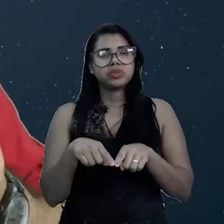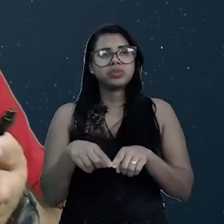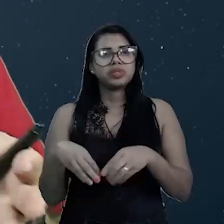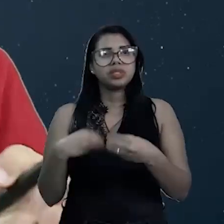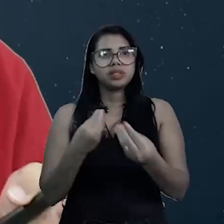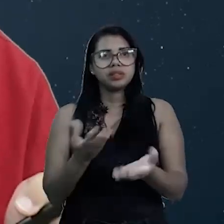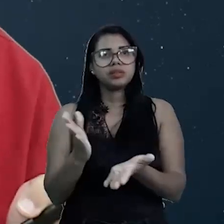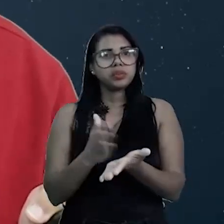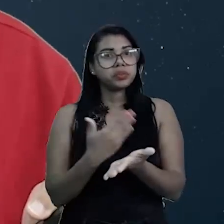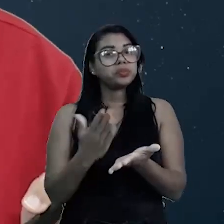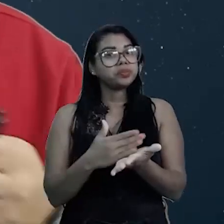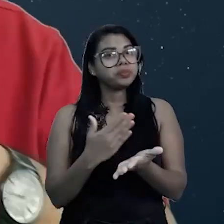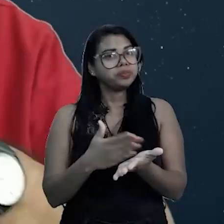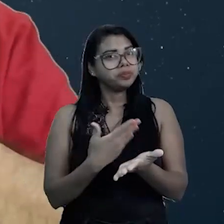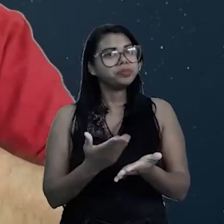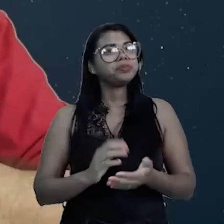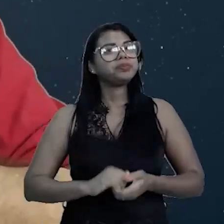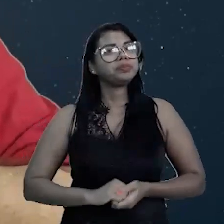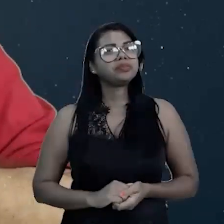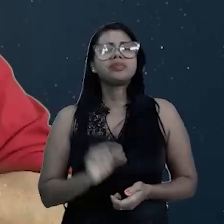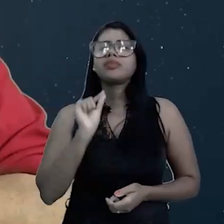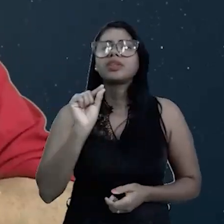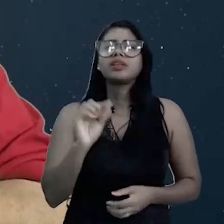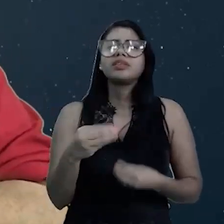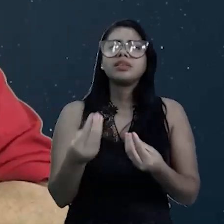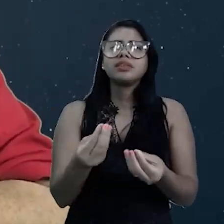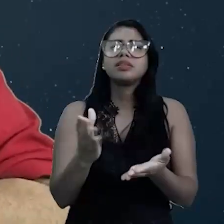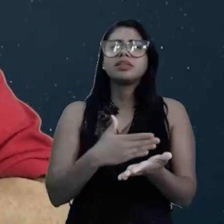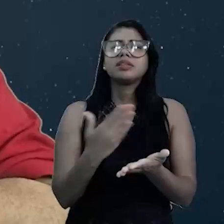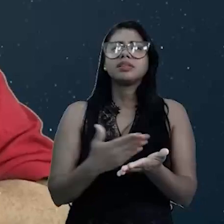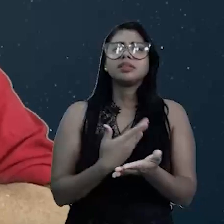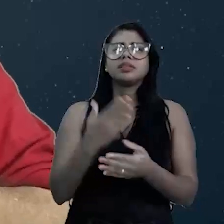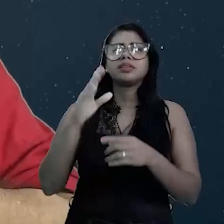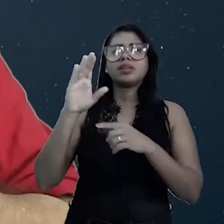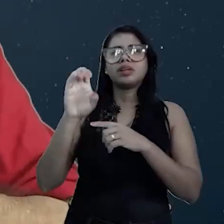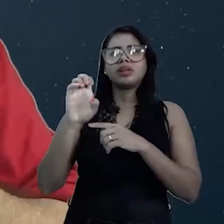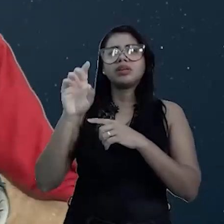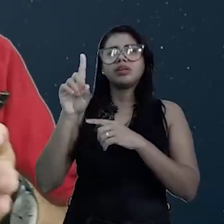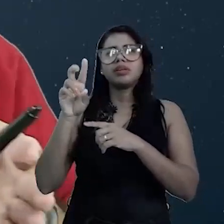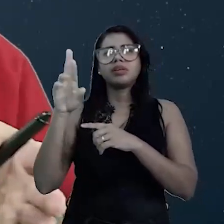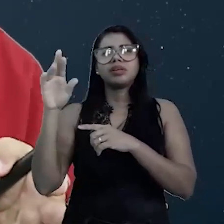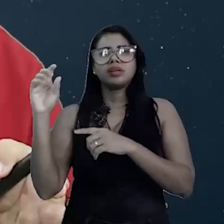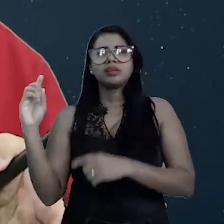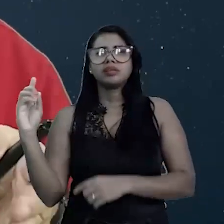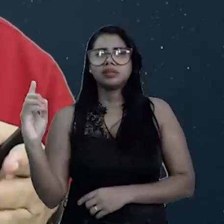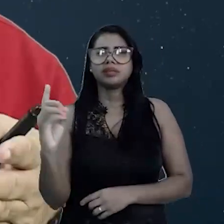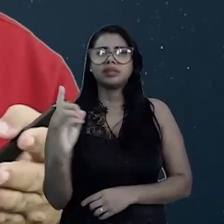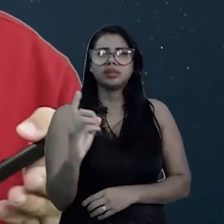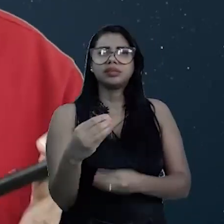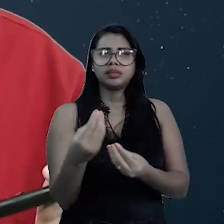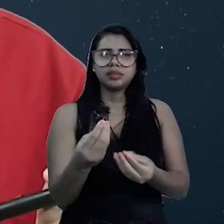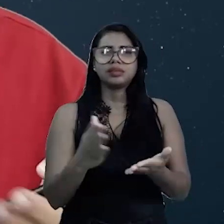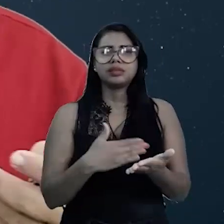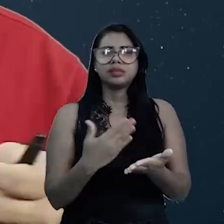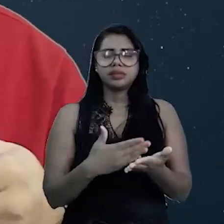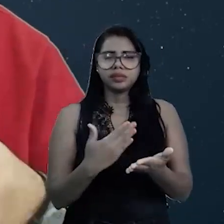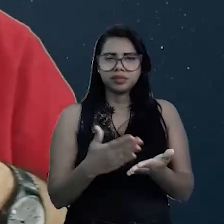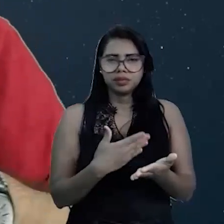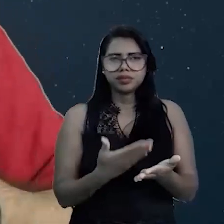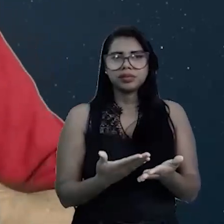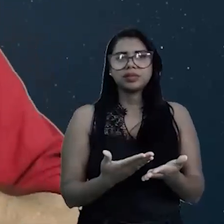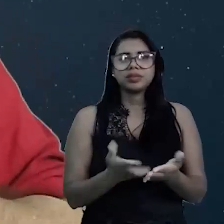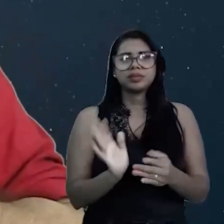livros? O Eduardo. Então, o Eduardo aí, não é? Na primeira oração está de forma explícita,